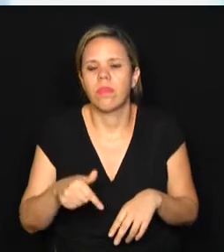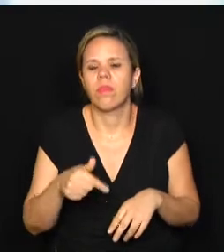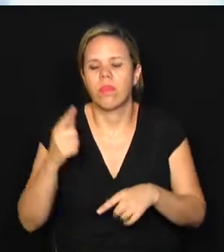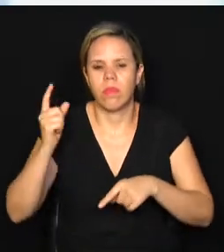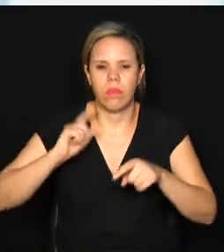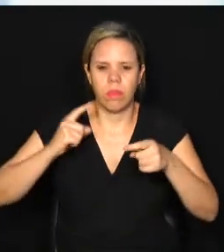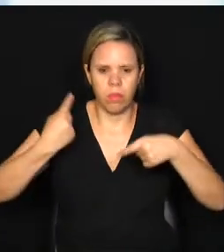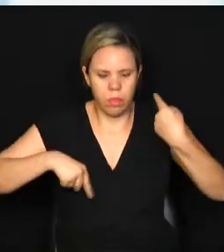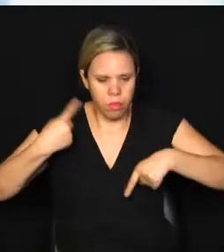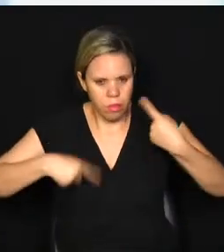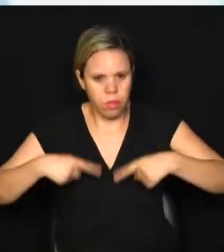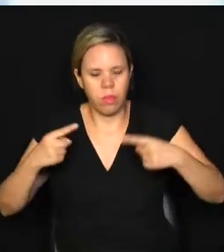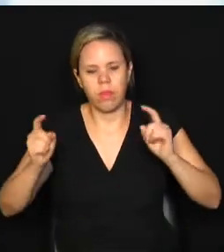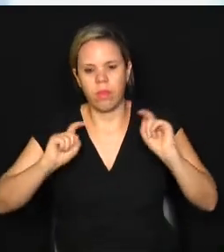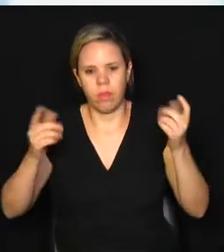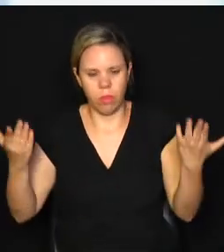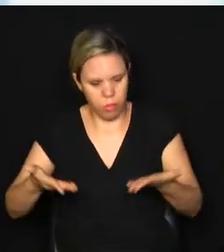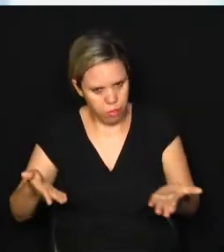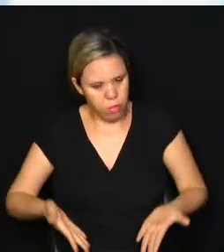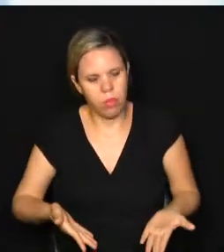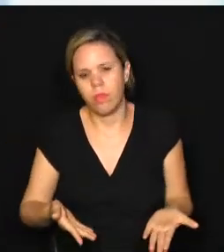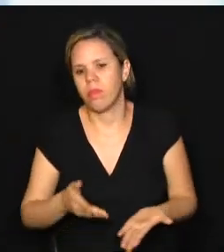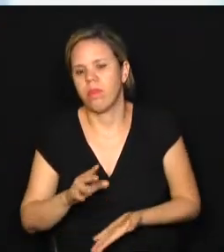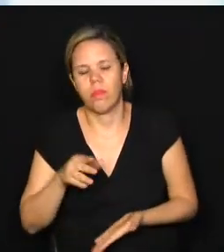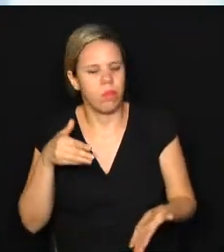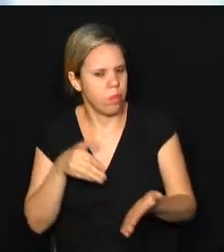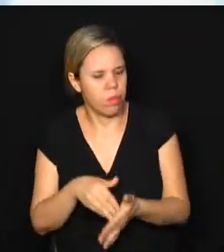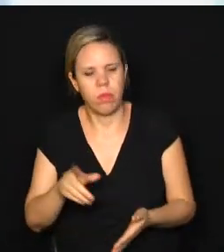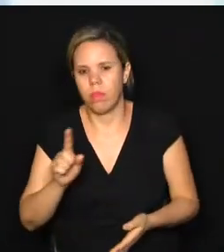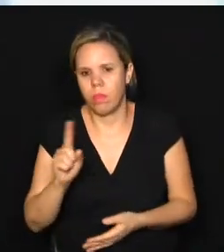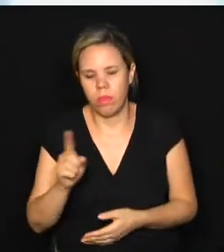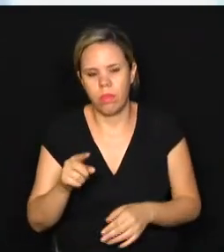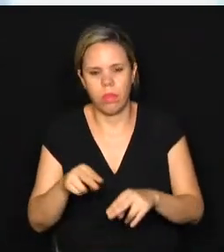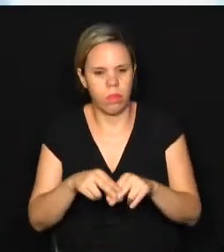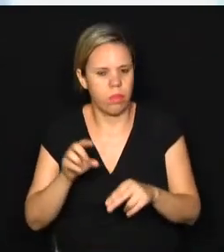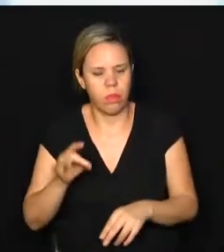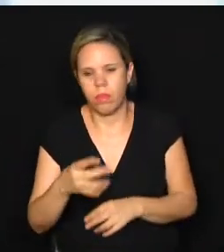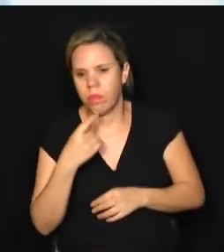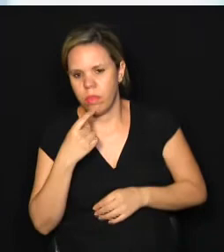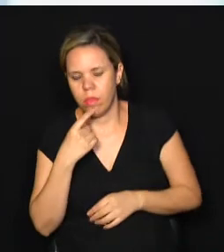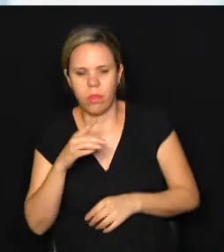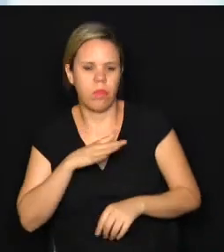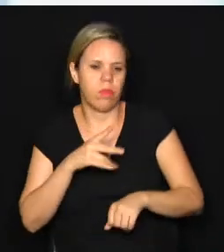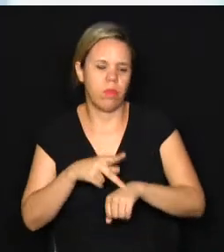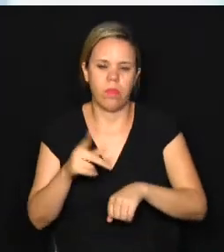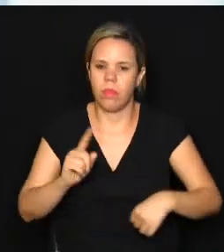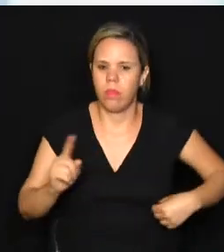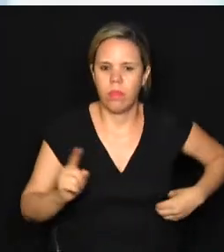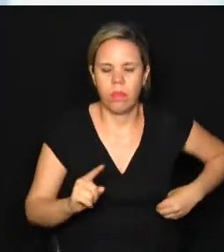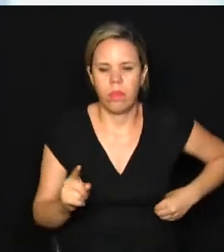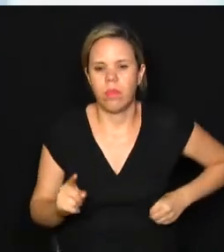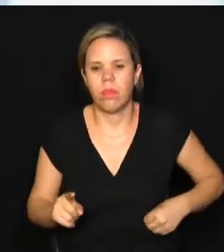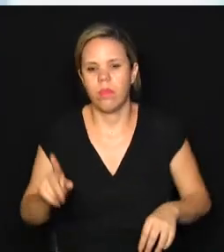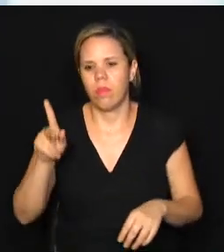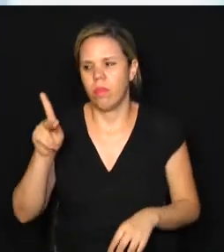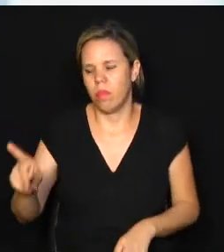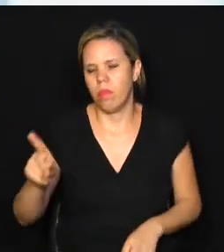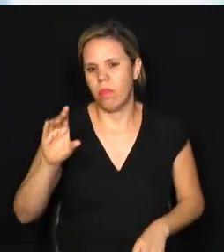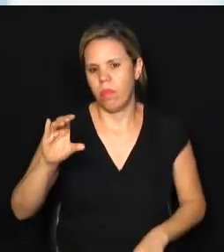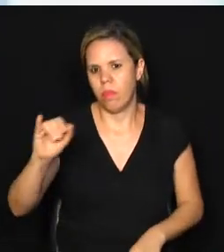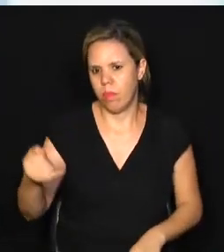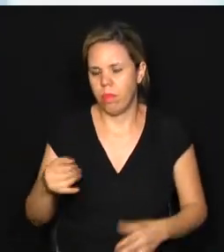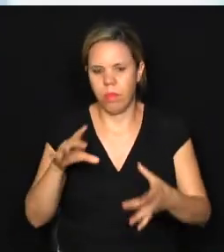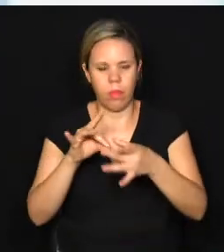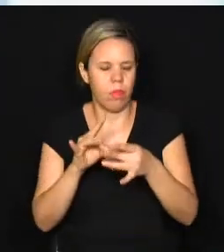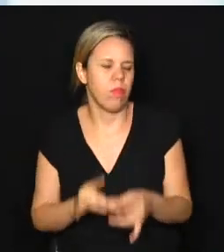está fazendo aqui, ele não se limita à questão de Campinas ou de Pedreira, ou mesmo da bacia PCJ, que também está ligado ao